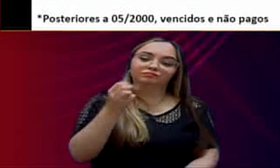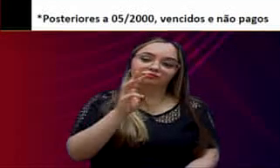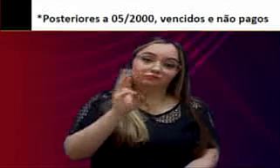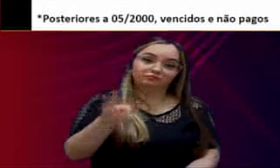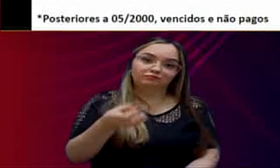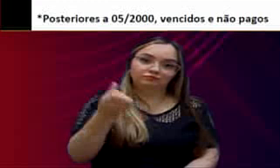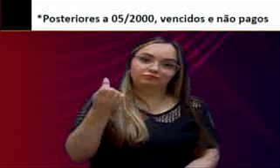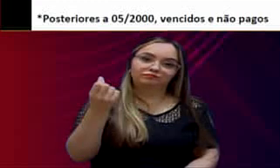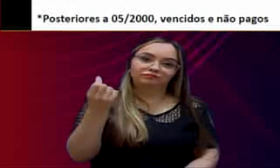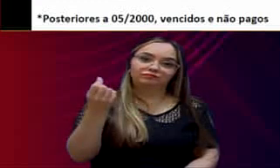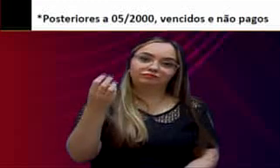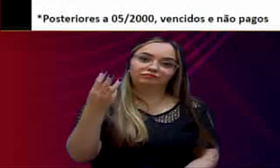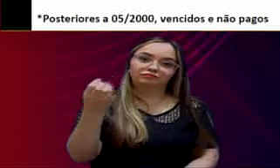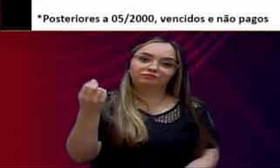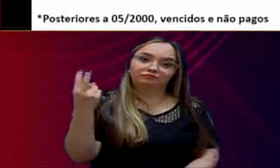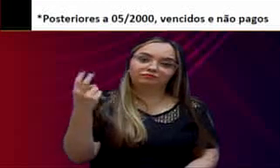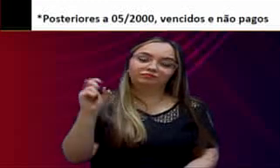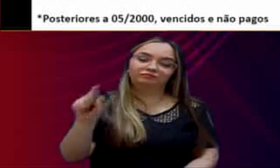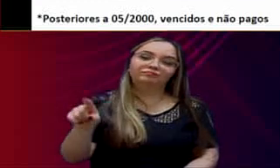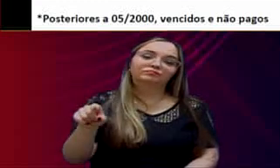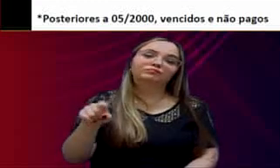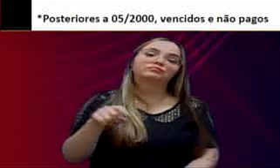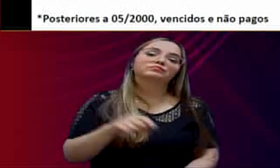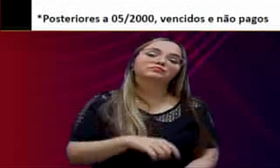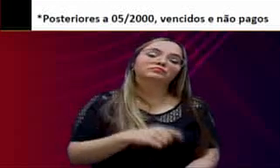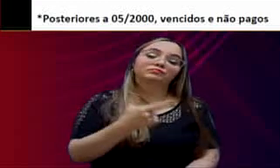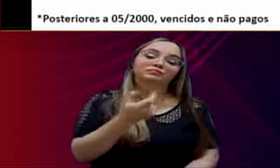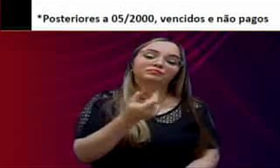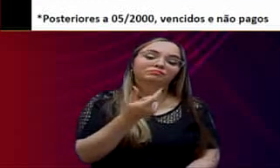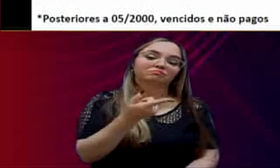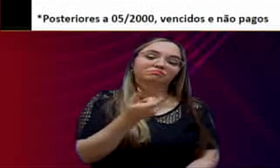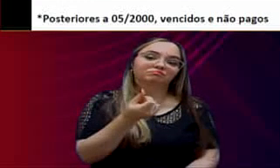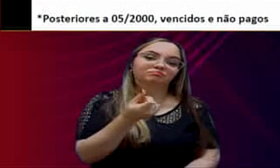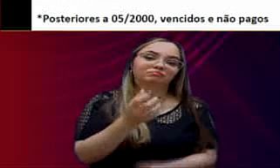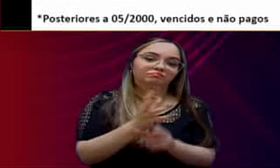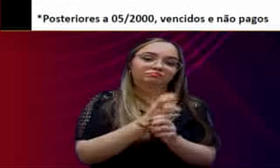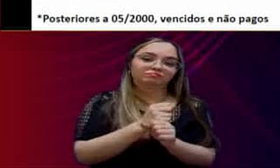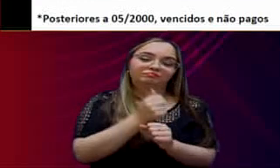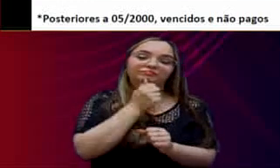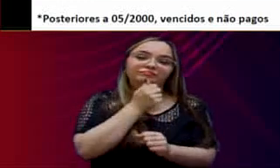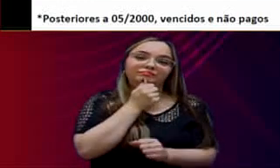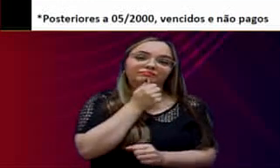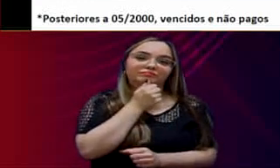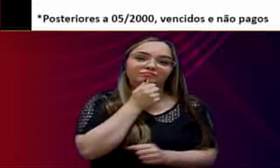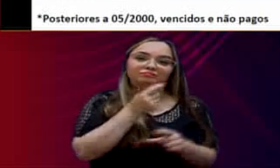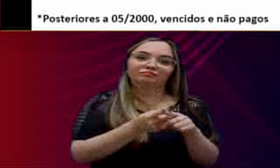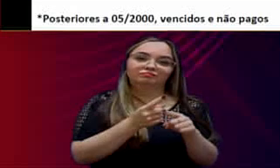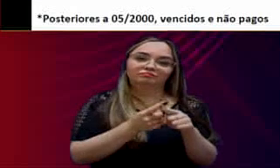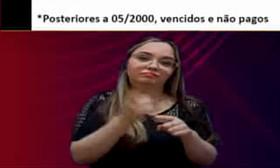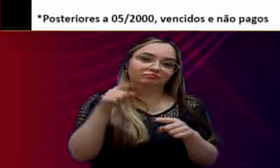632.000.362 mil em 2026 Ainda não temos os dados contando que seja zero